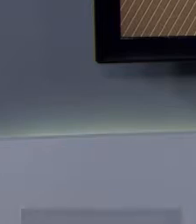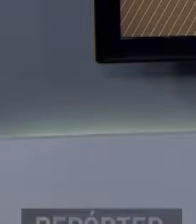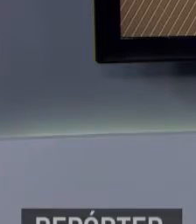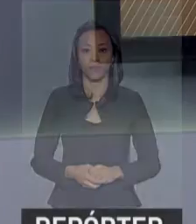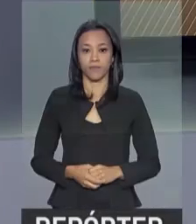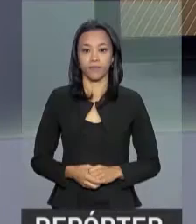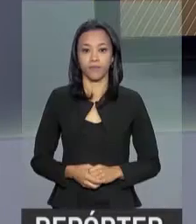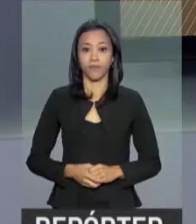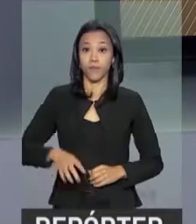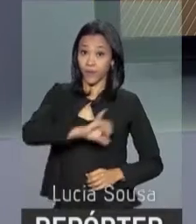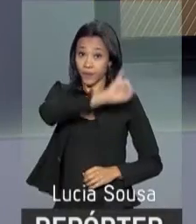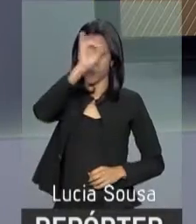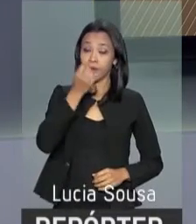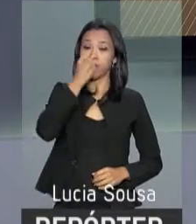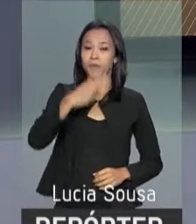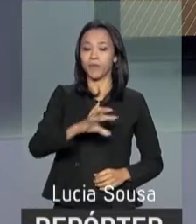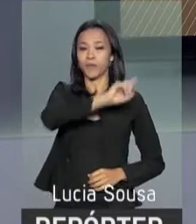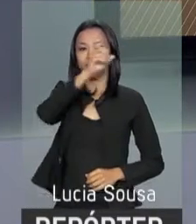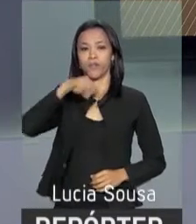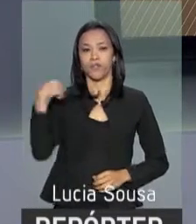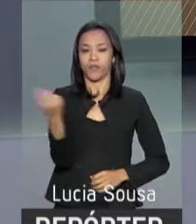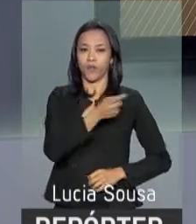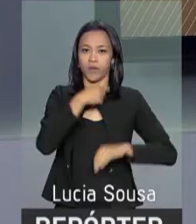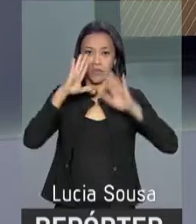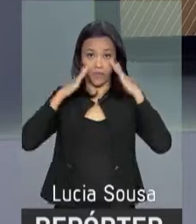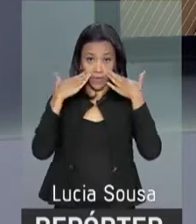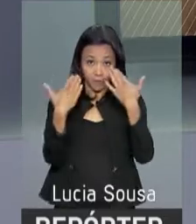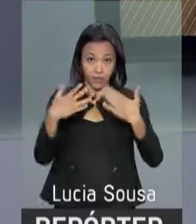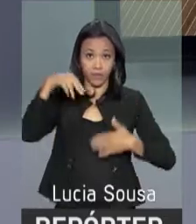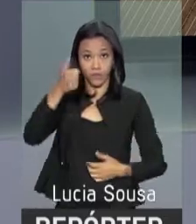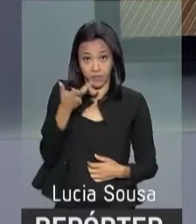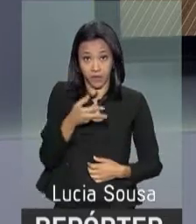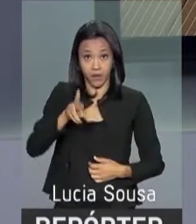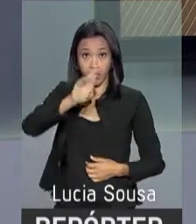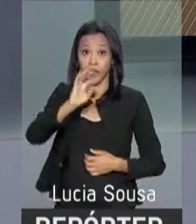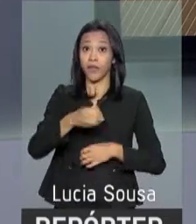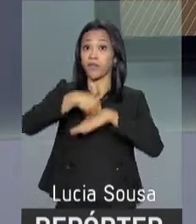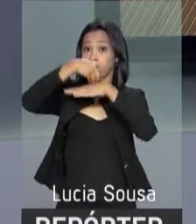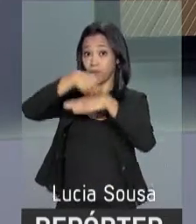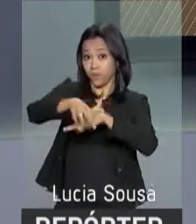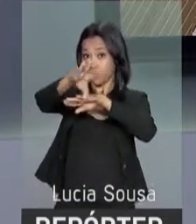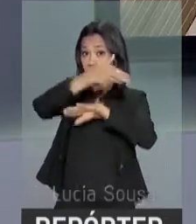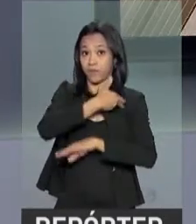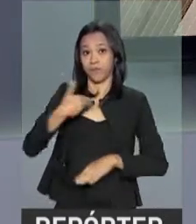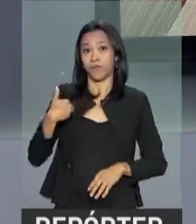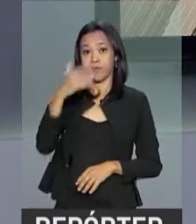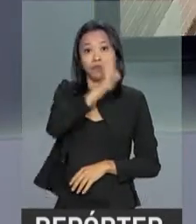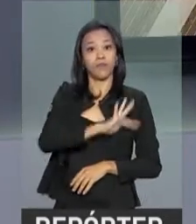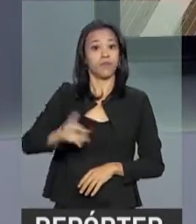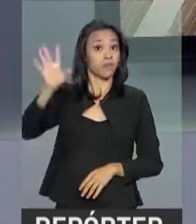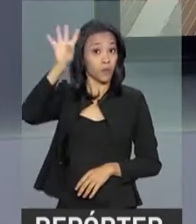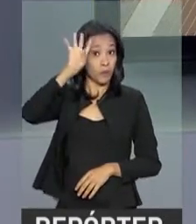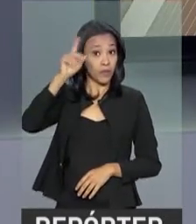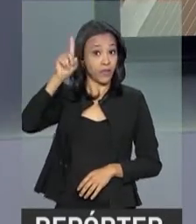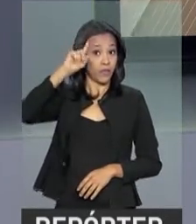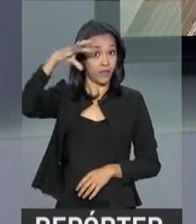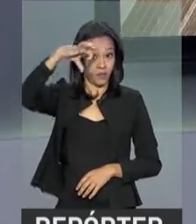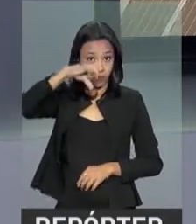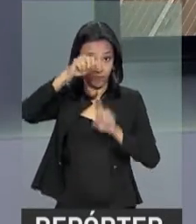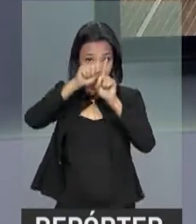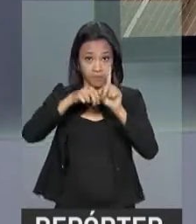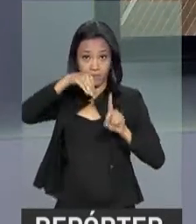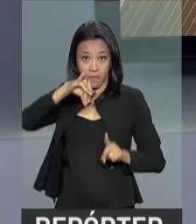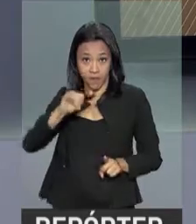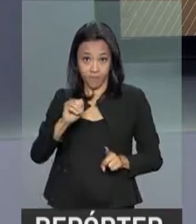olá bom dia pra você estamos no ar a partir de agora com repórter nbr as notícias do governo federal desta quarta feira